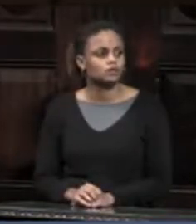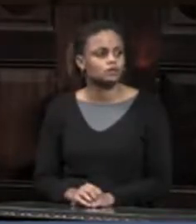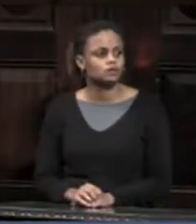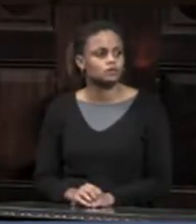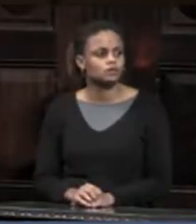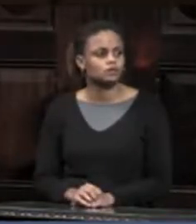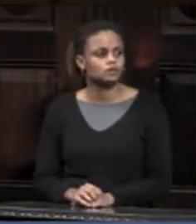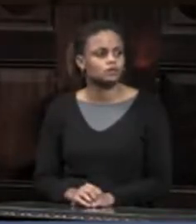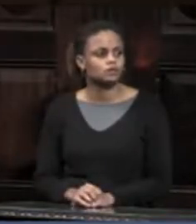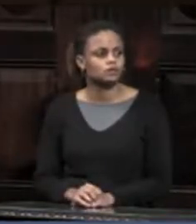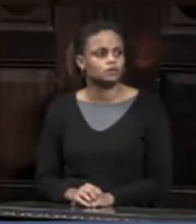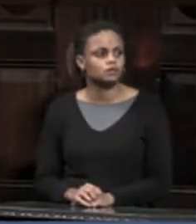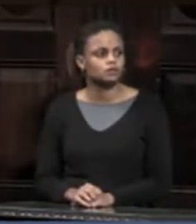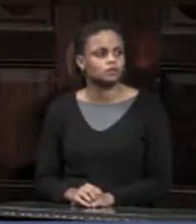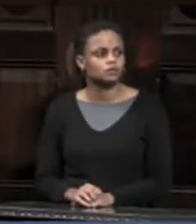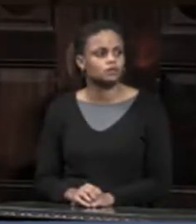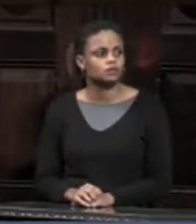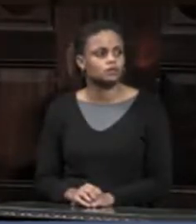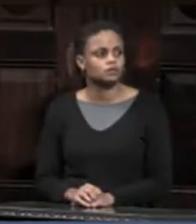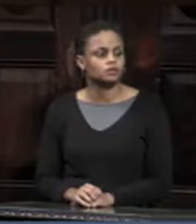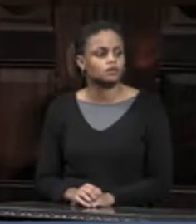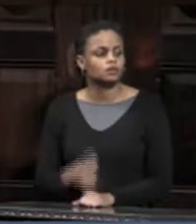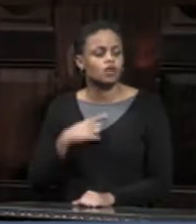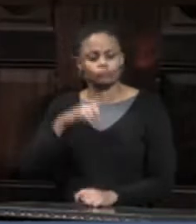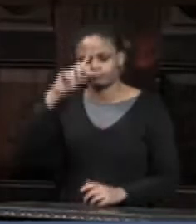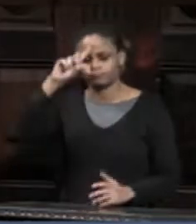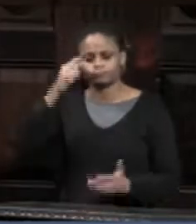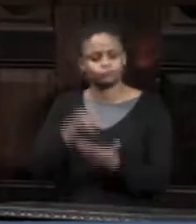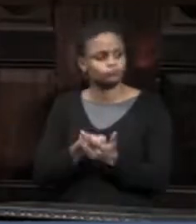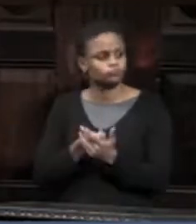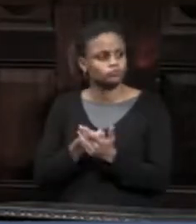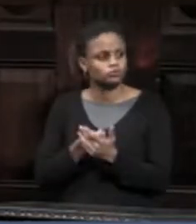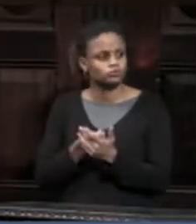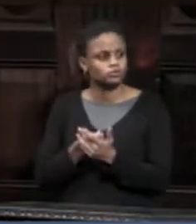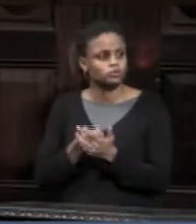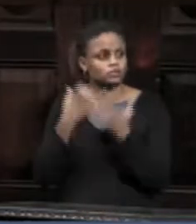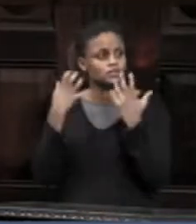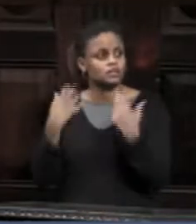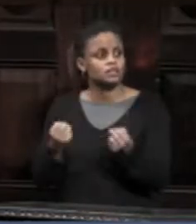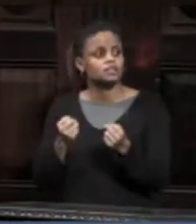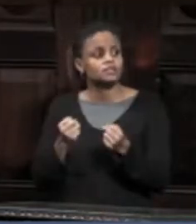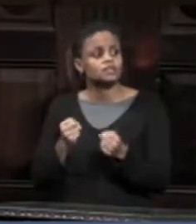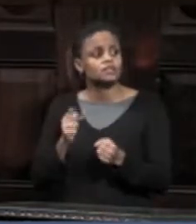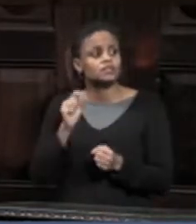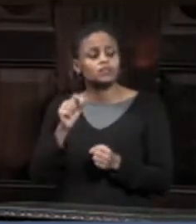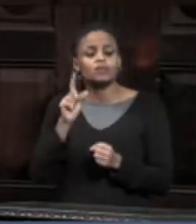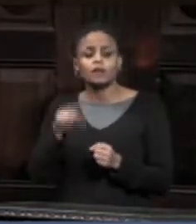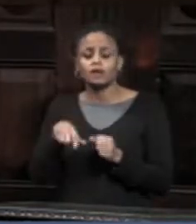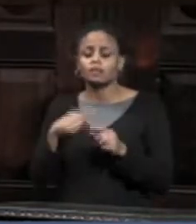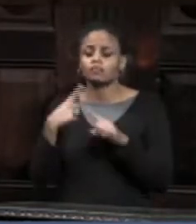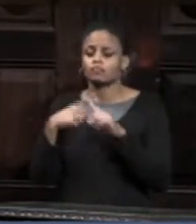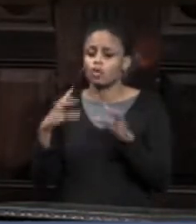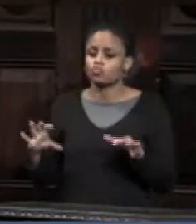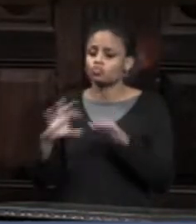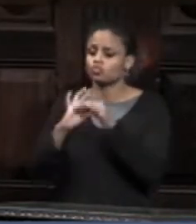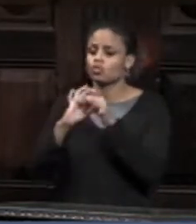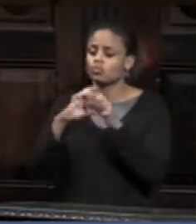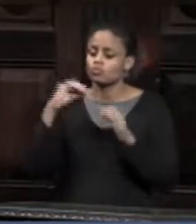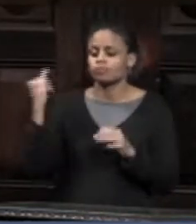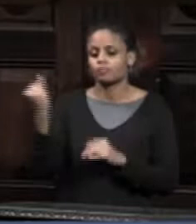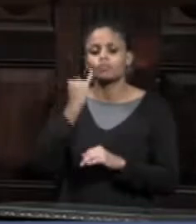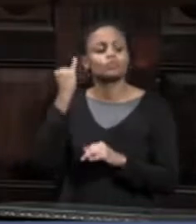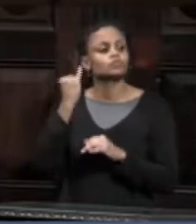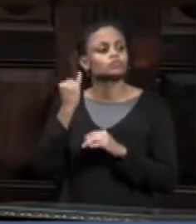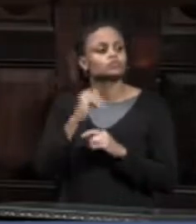em estar à frente dessa missão, resolvi aceitá-la em função dessa construção. É lógico